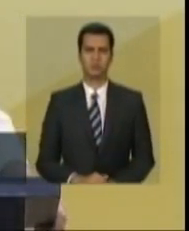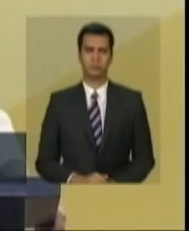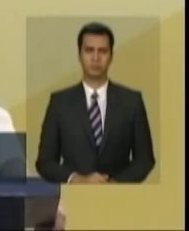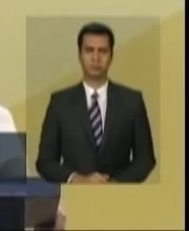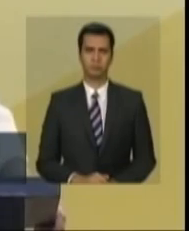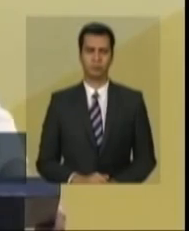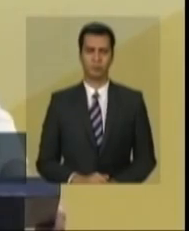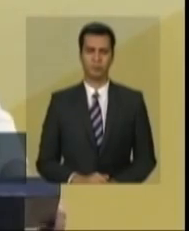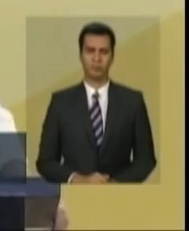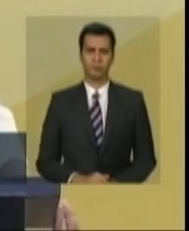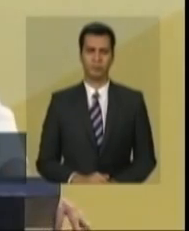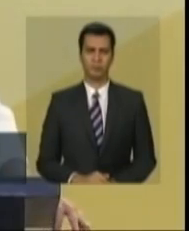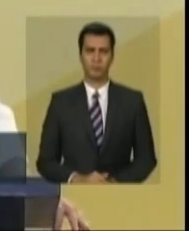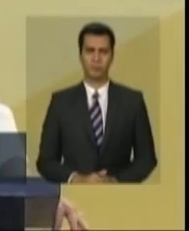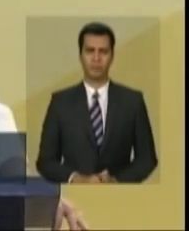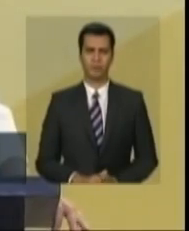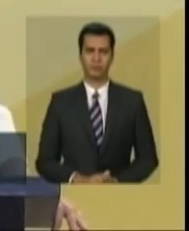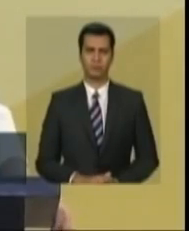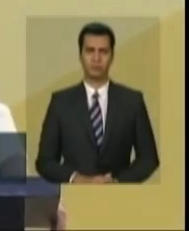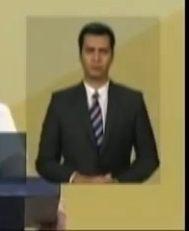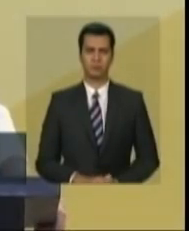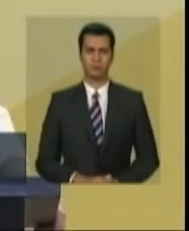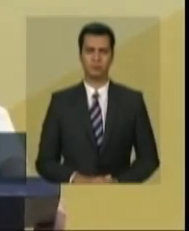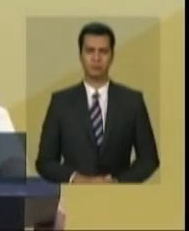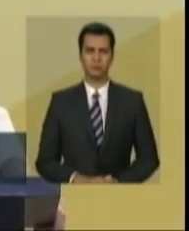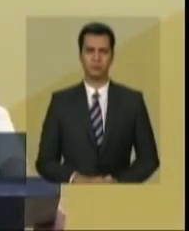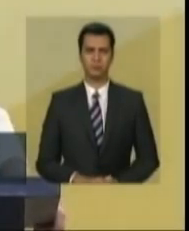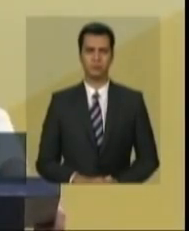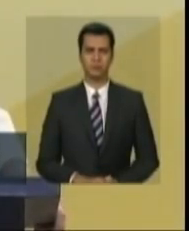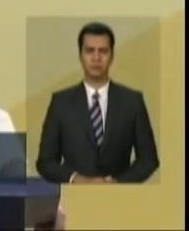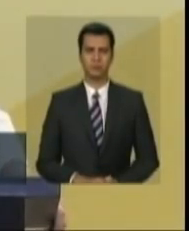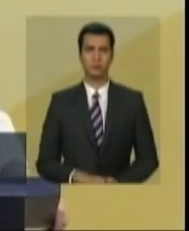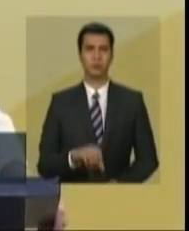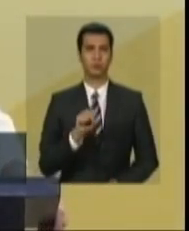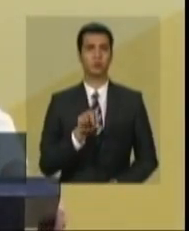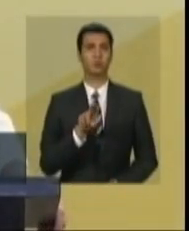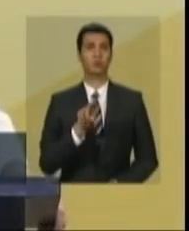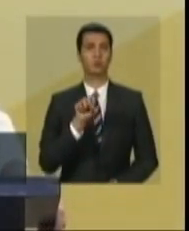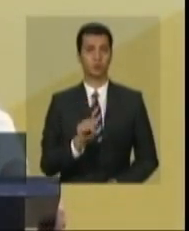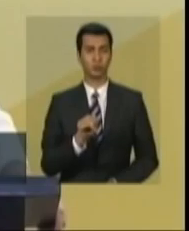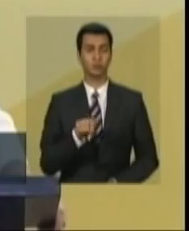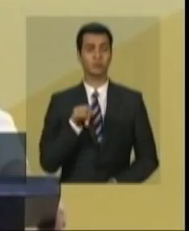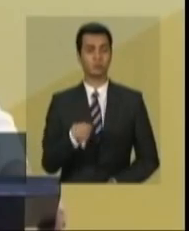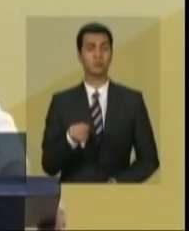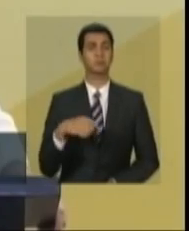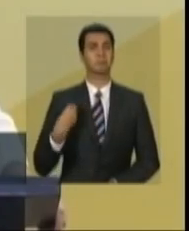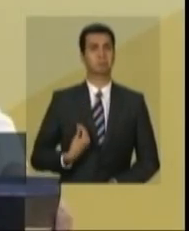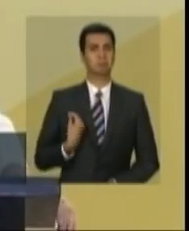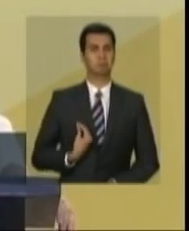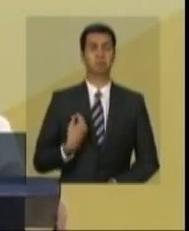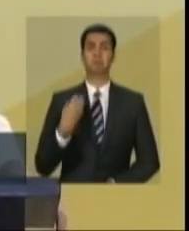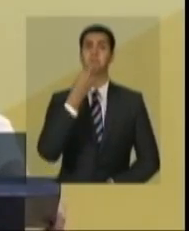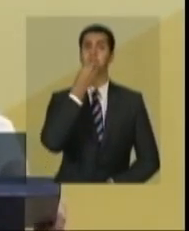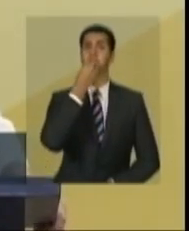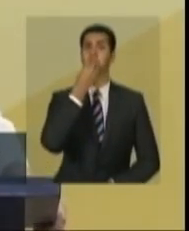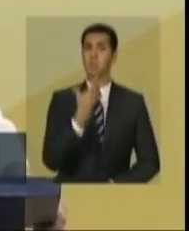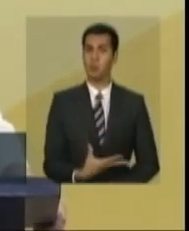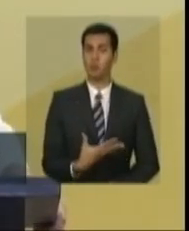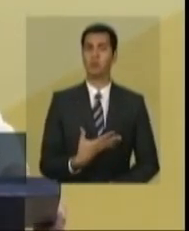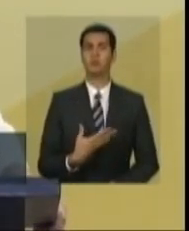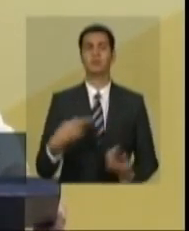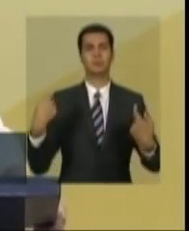Para funcionar, para fazer funcionar bem o SUS, é necessário essa